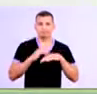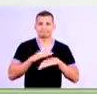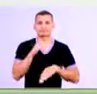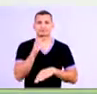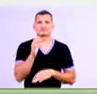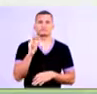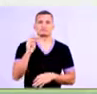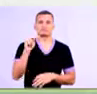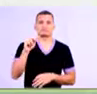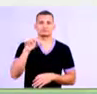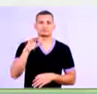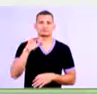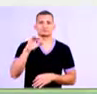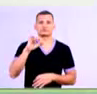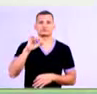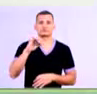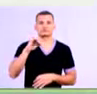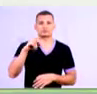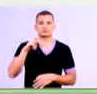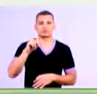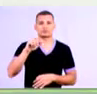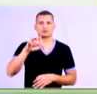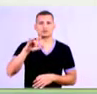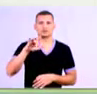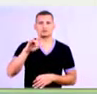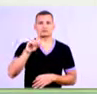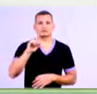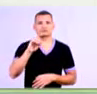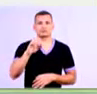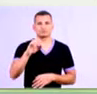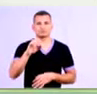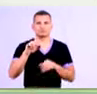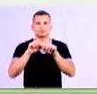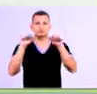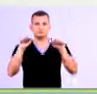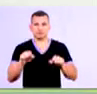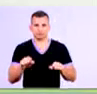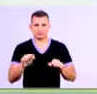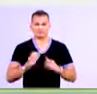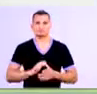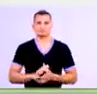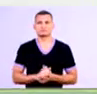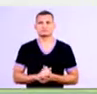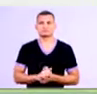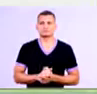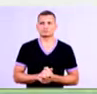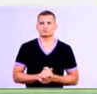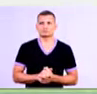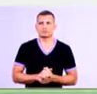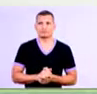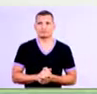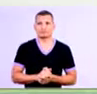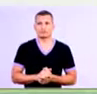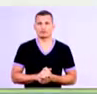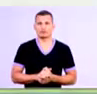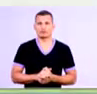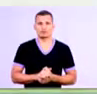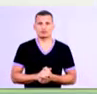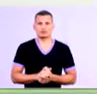do software, ou seja, dos requisitos funcionais. A especificação dos